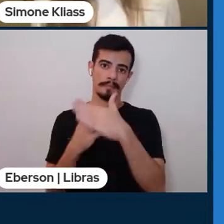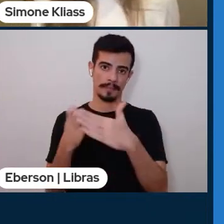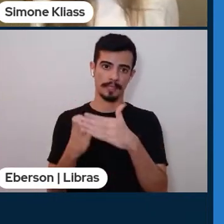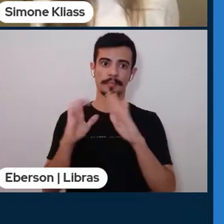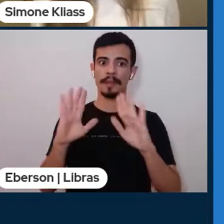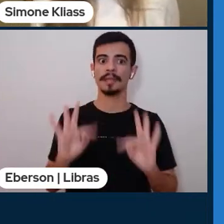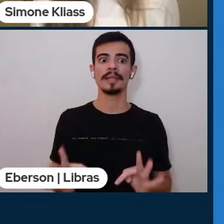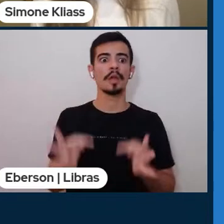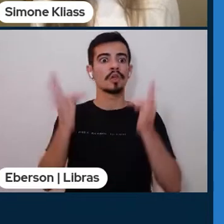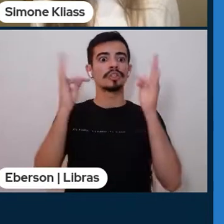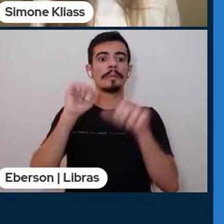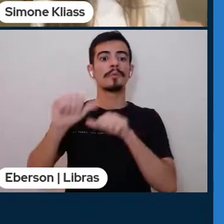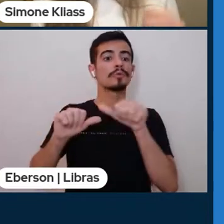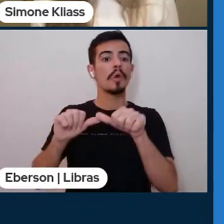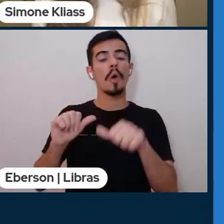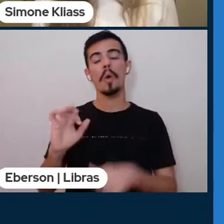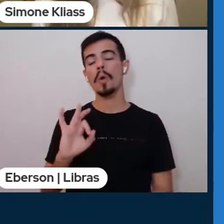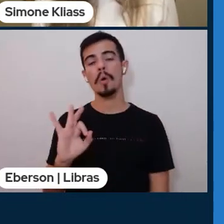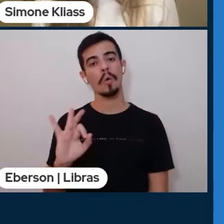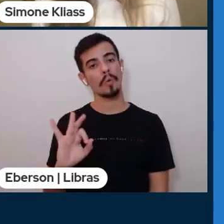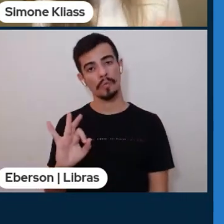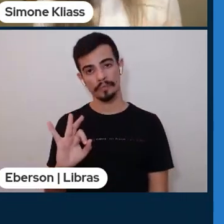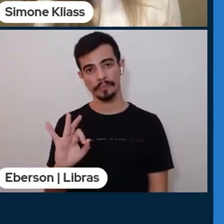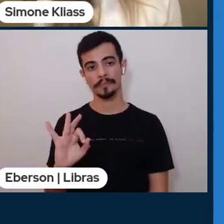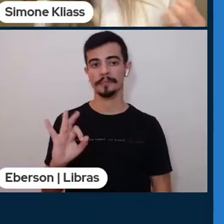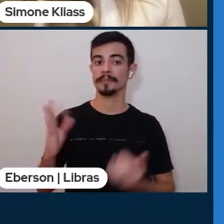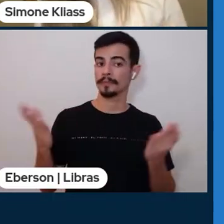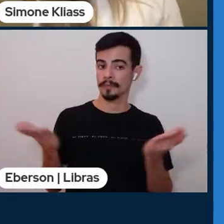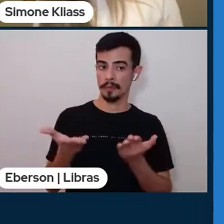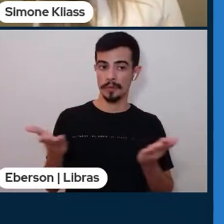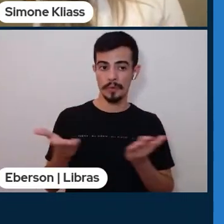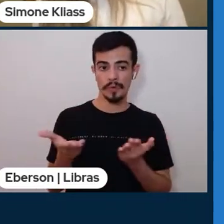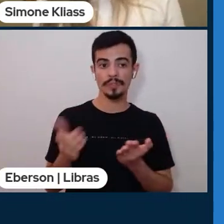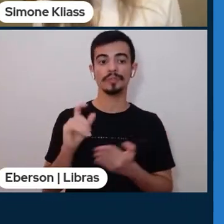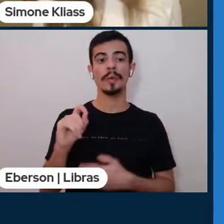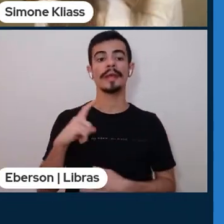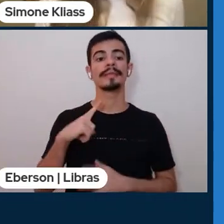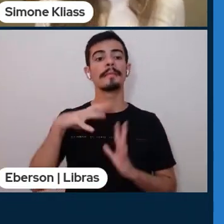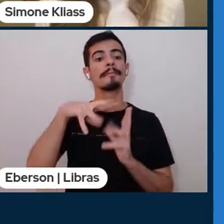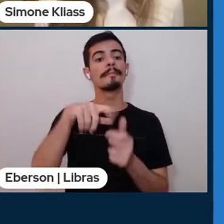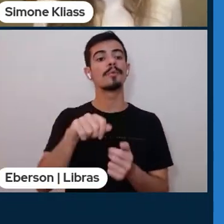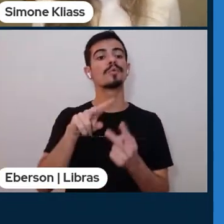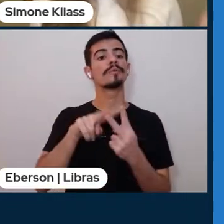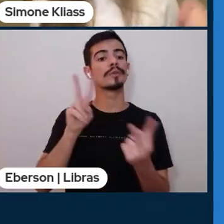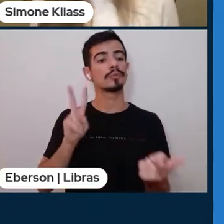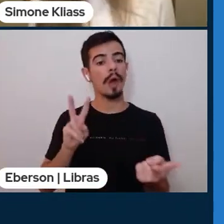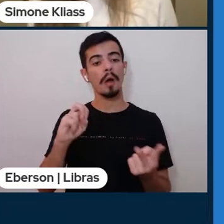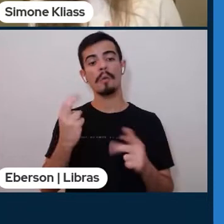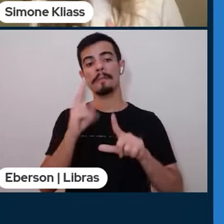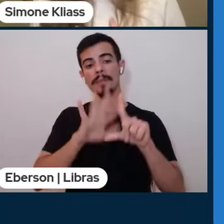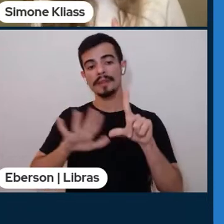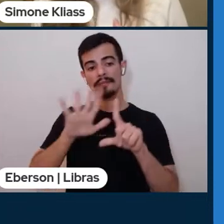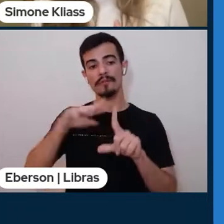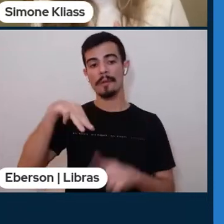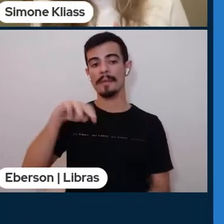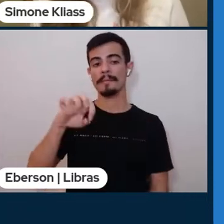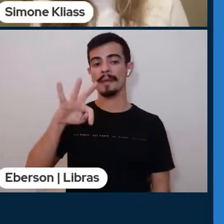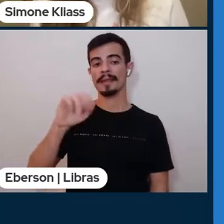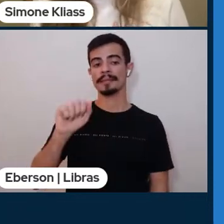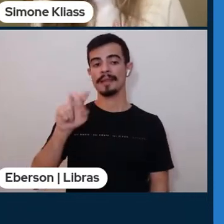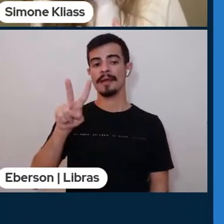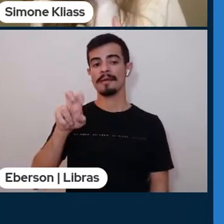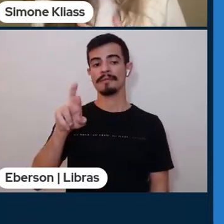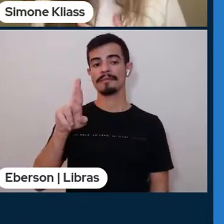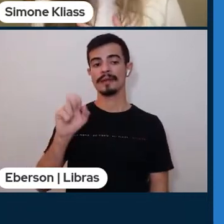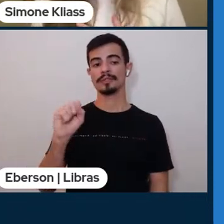mudou significativamente desde então o que temos hoje são mundos virtuais ou plataforma do meta Versa ou como eu costumo dizer que